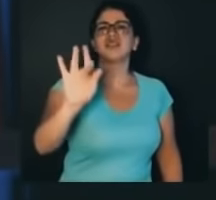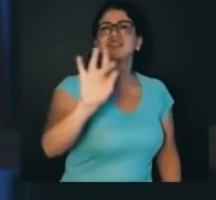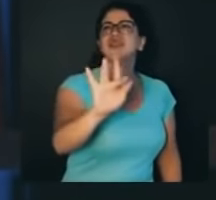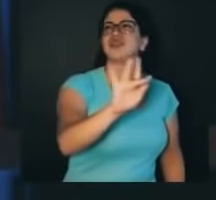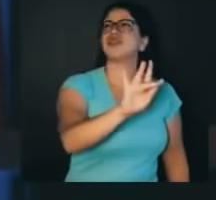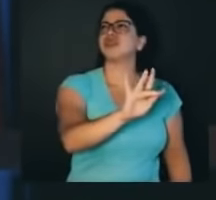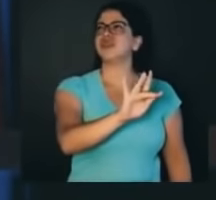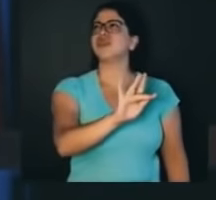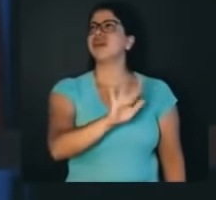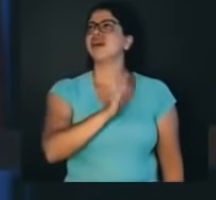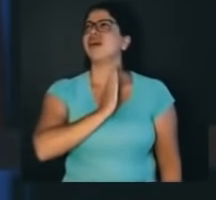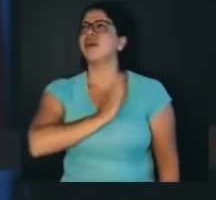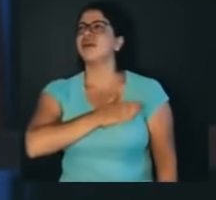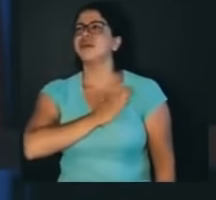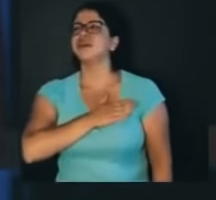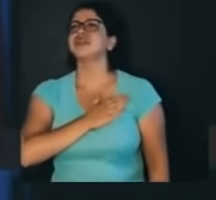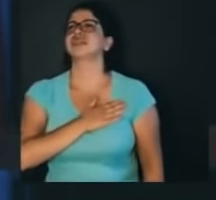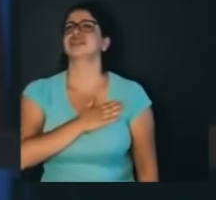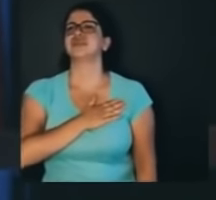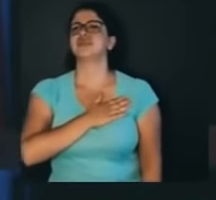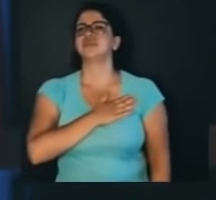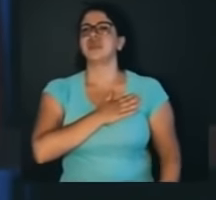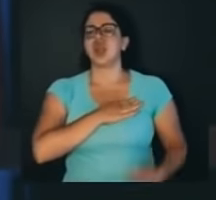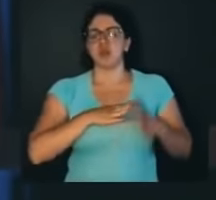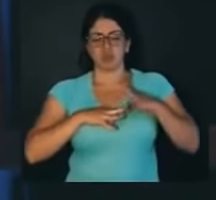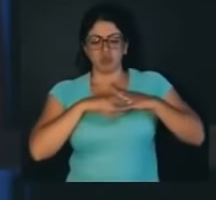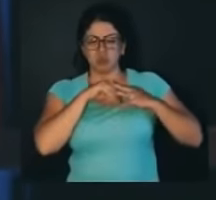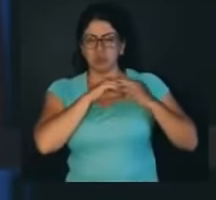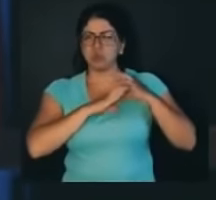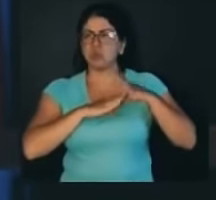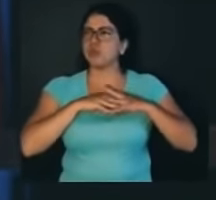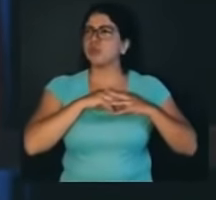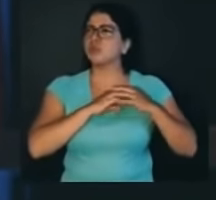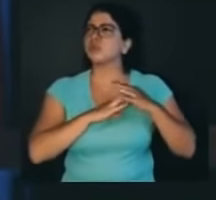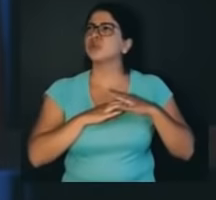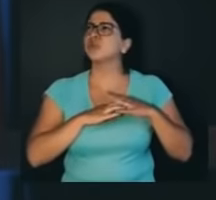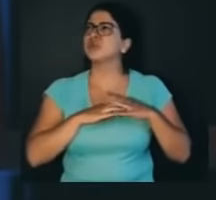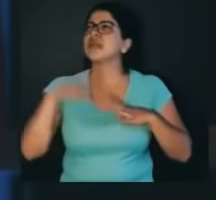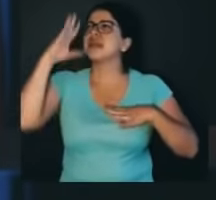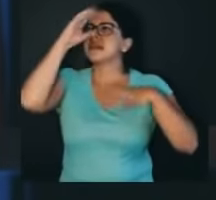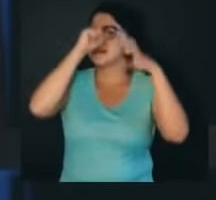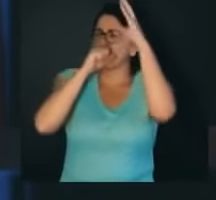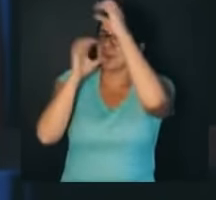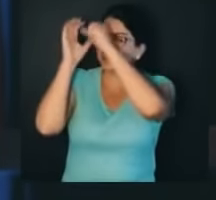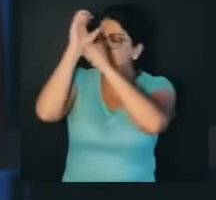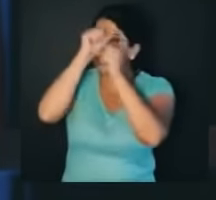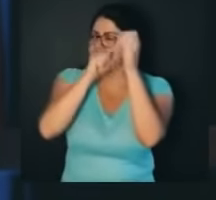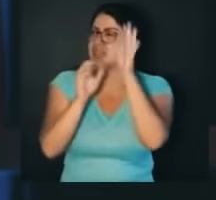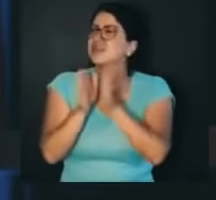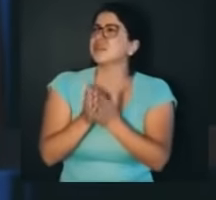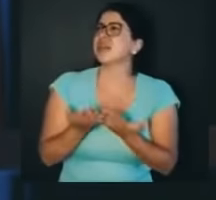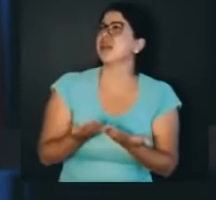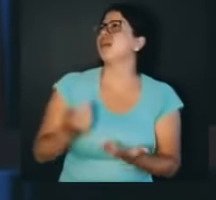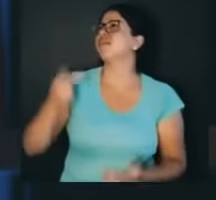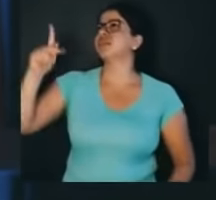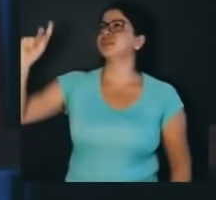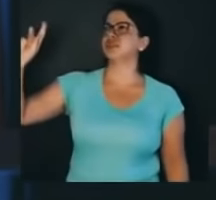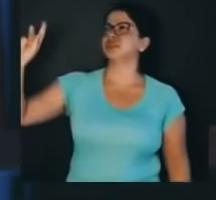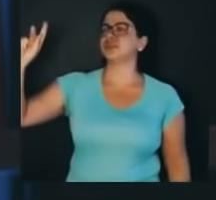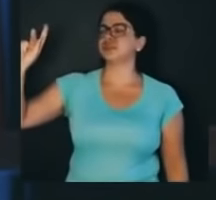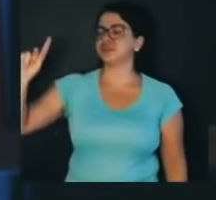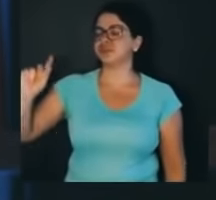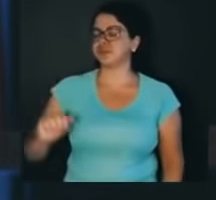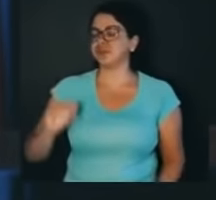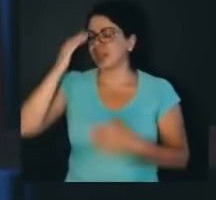frutos, Senhor. E dar muitos frutos em ti, Deus amado.